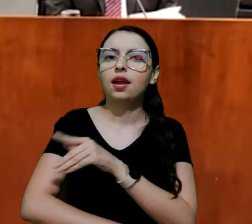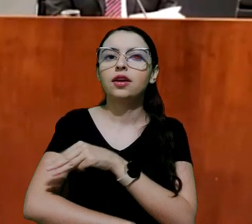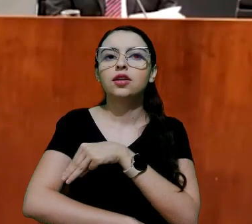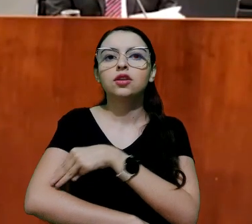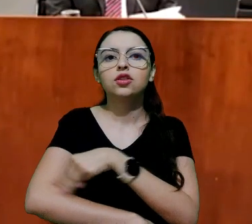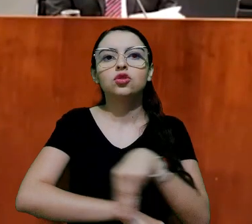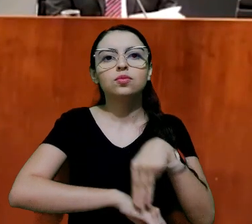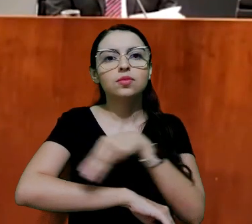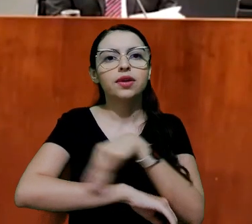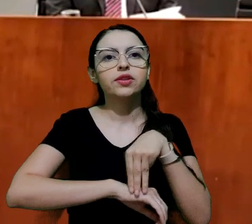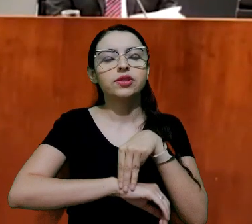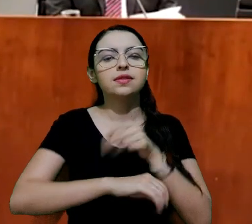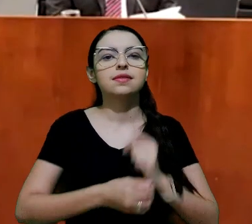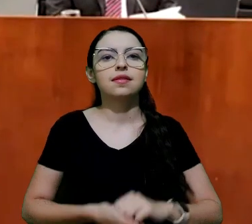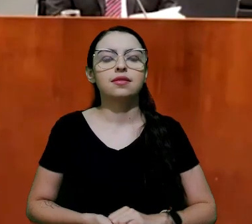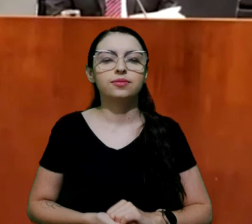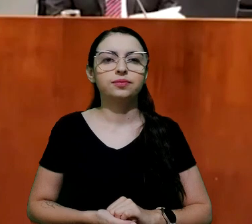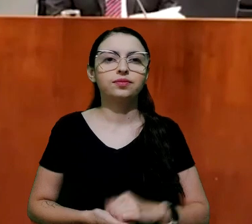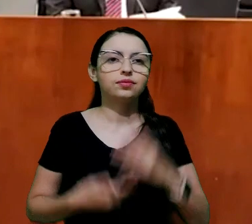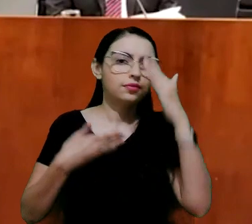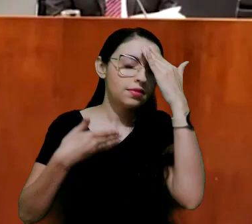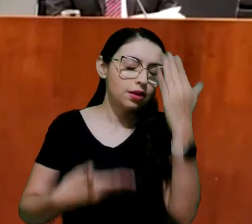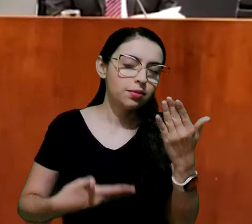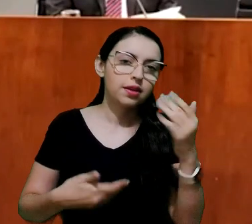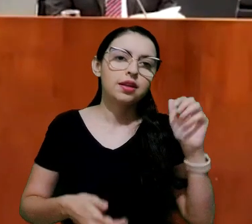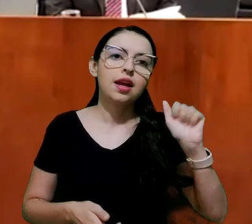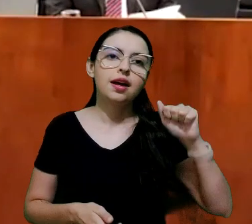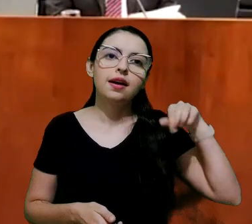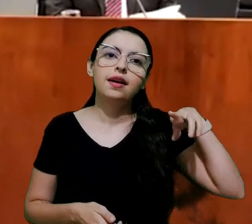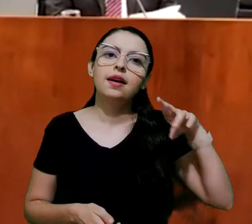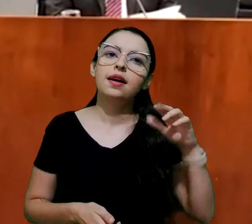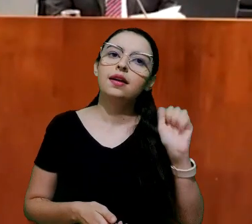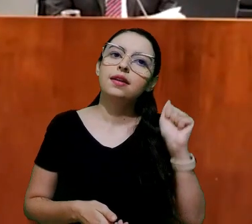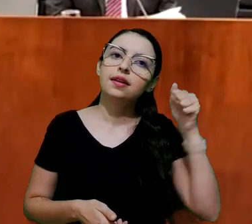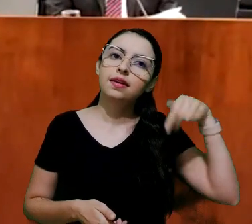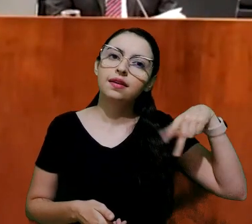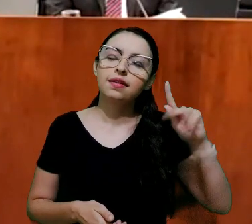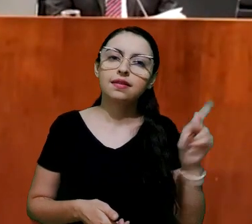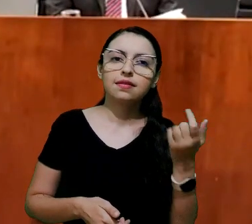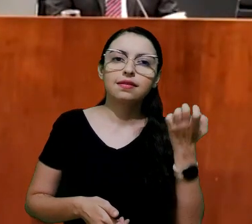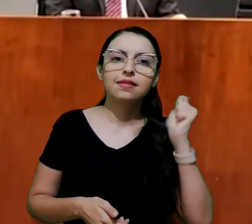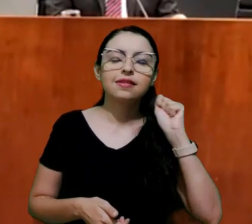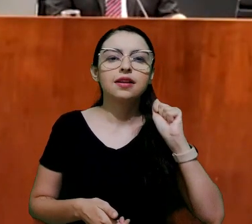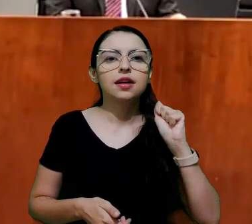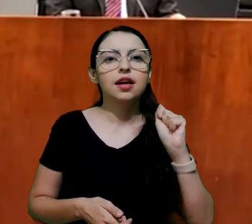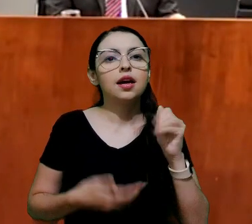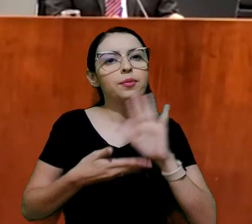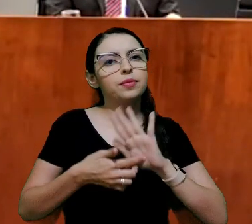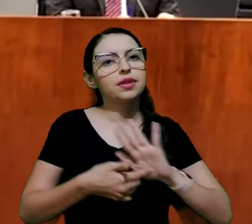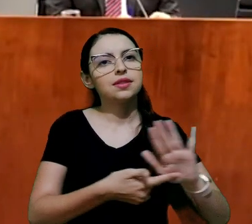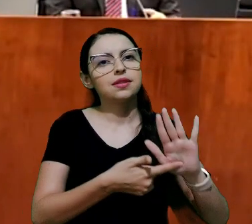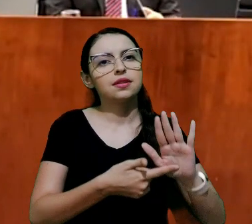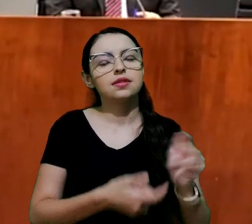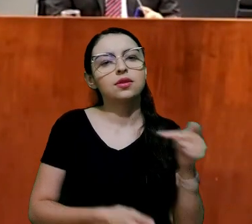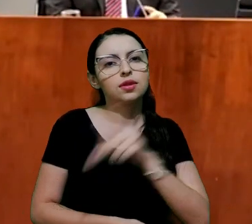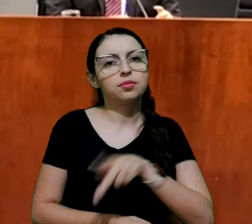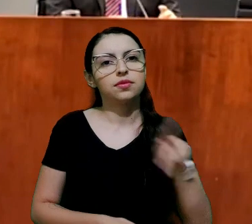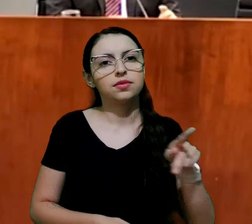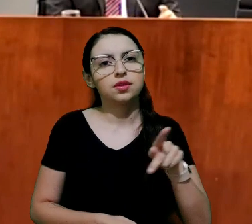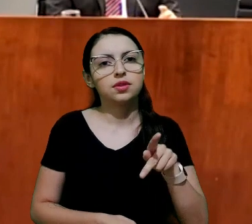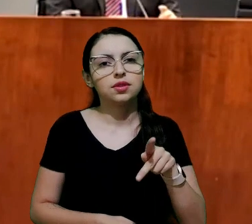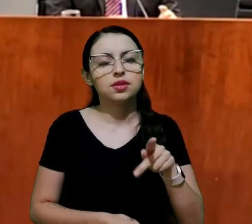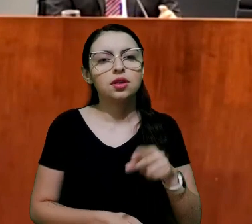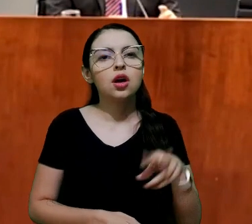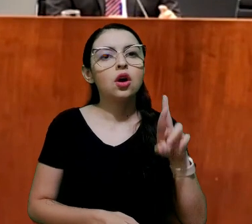Obrigado, Maran. Eu vou fazer a apresentação da professora Rosa Neri. Aqui